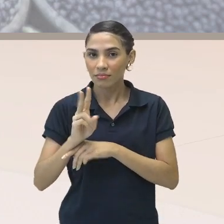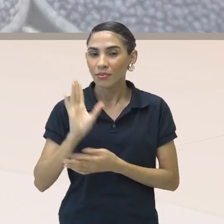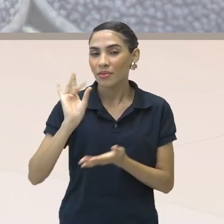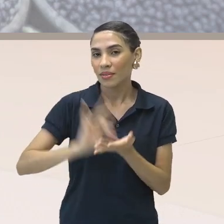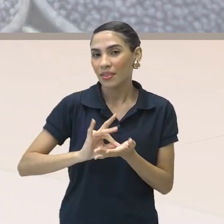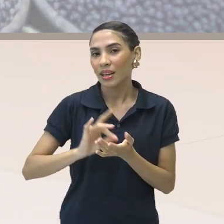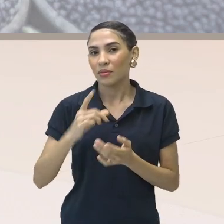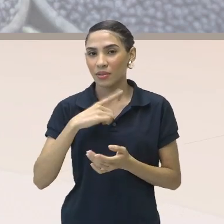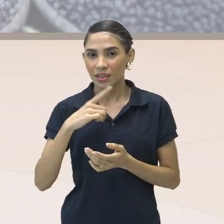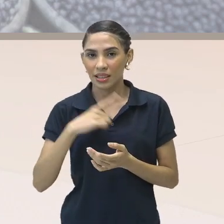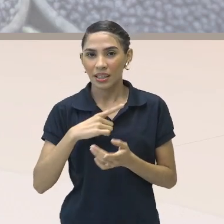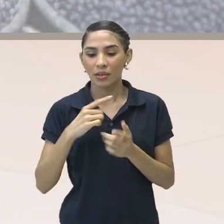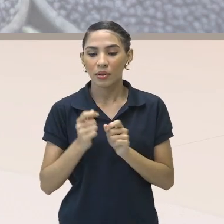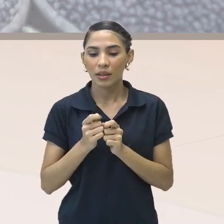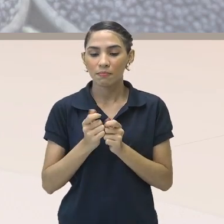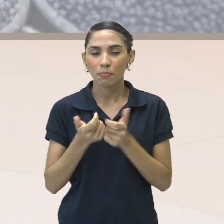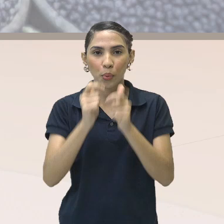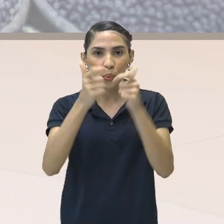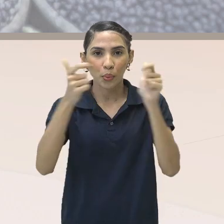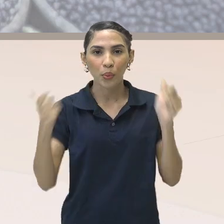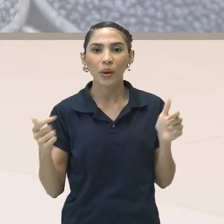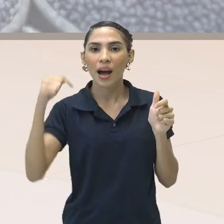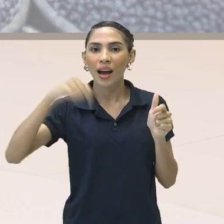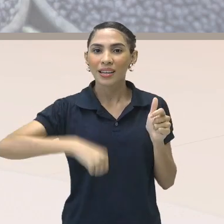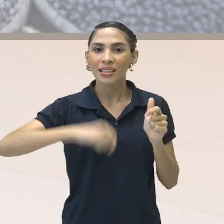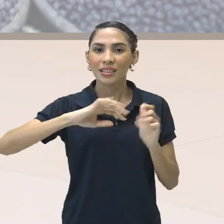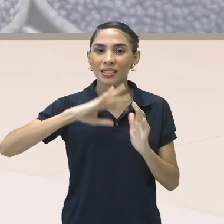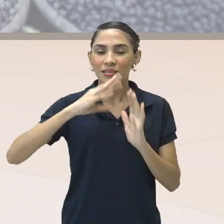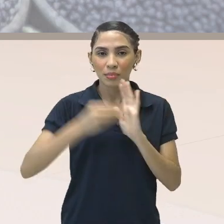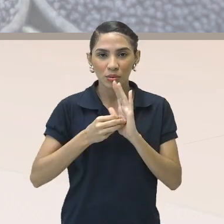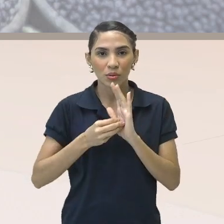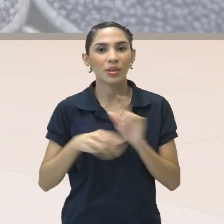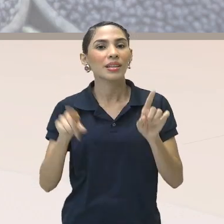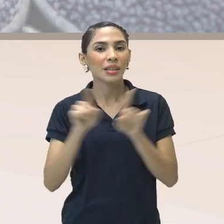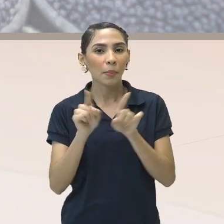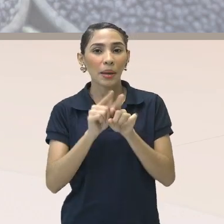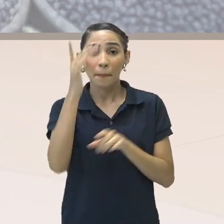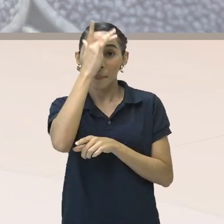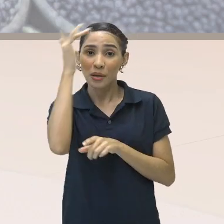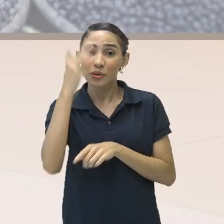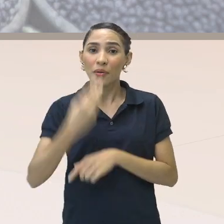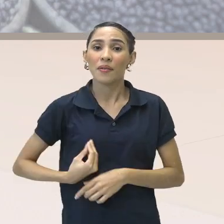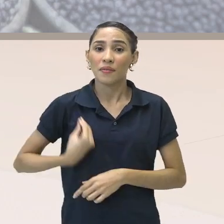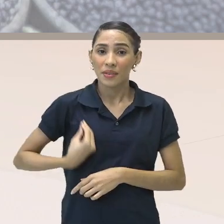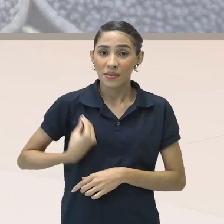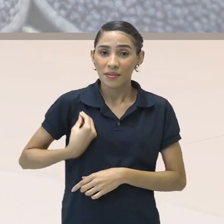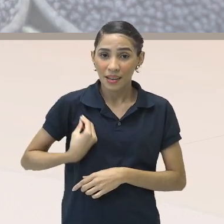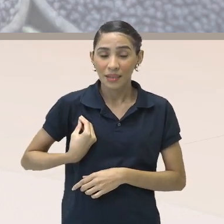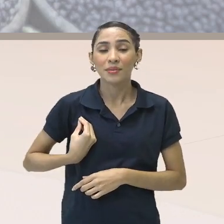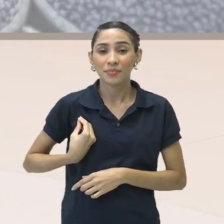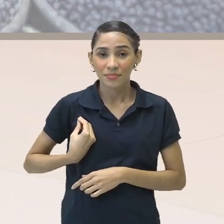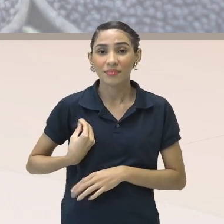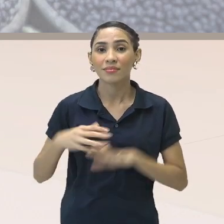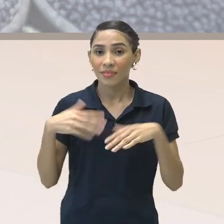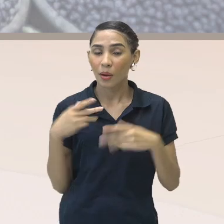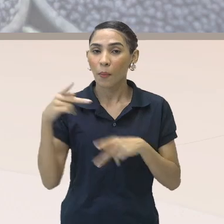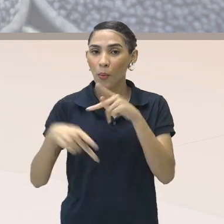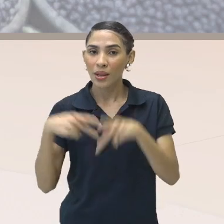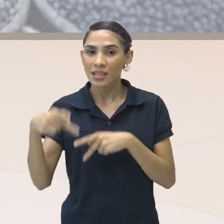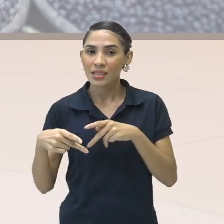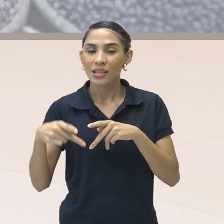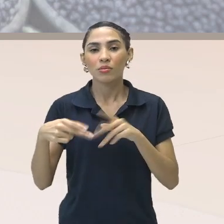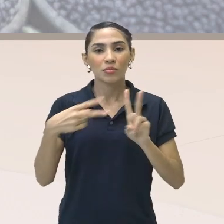você ter uma grande biodiversidade na região e de terem pessoas vivendo nessa área aqui, né? As populações